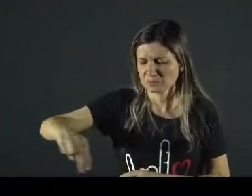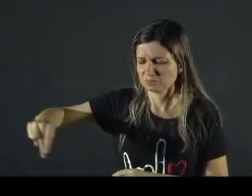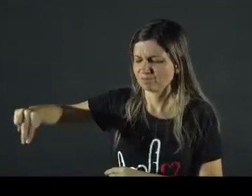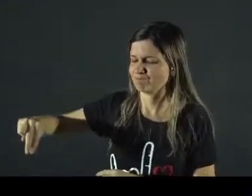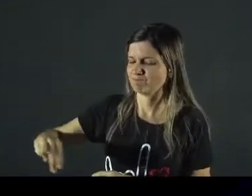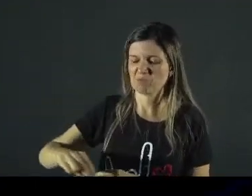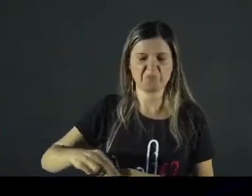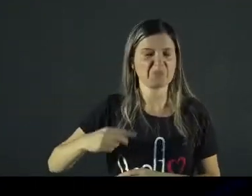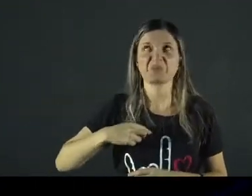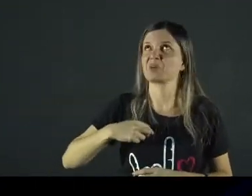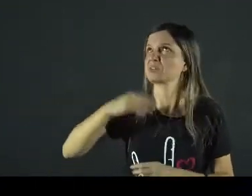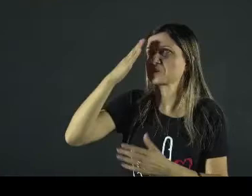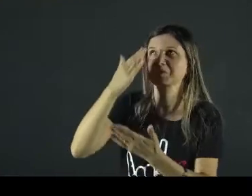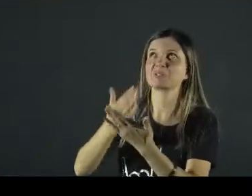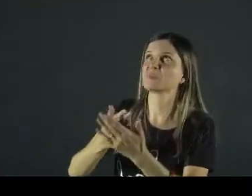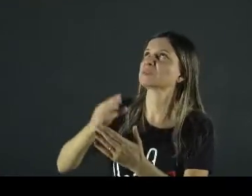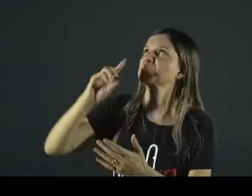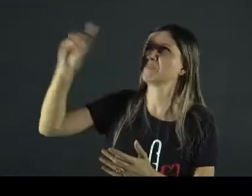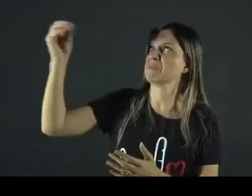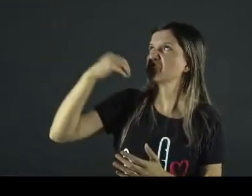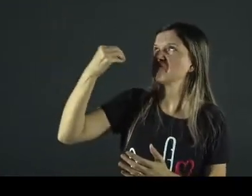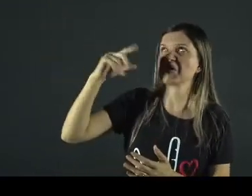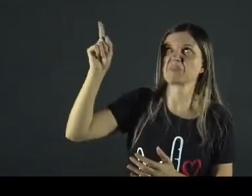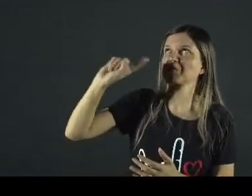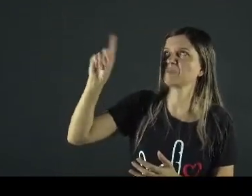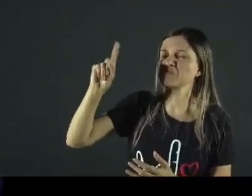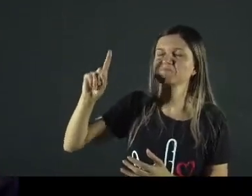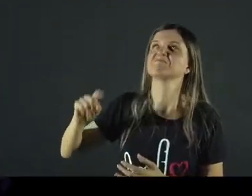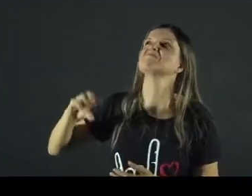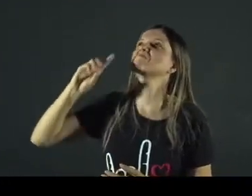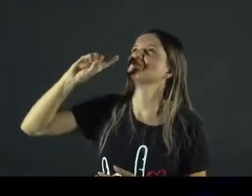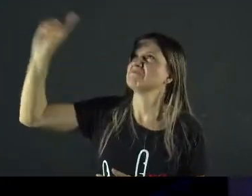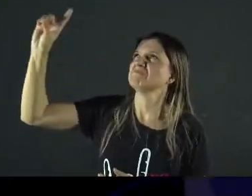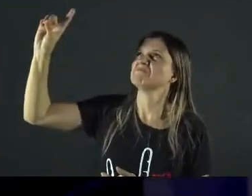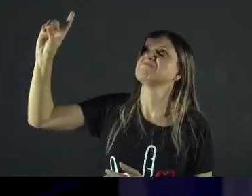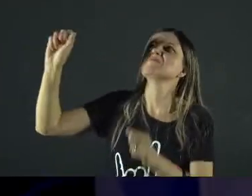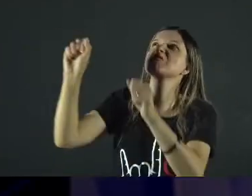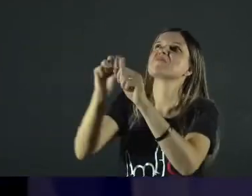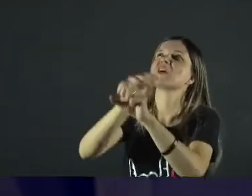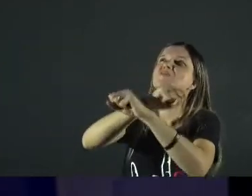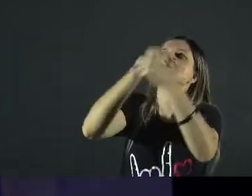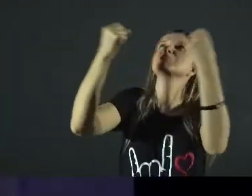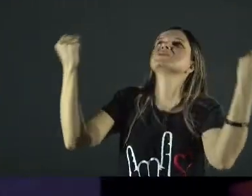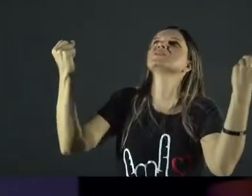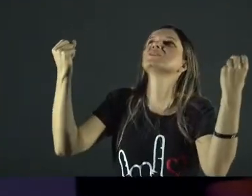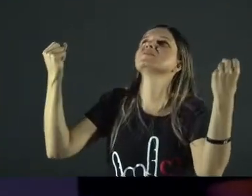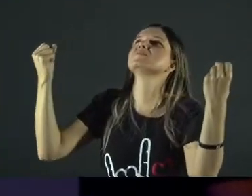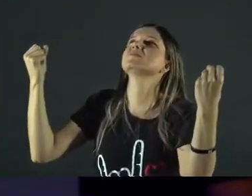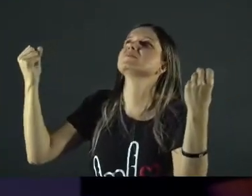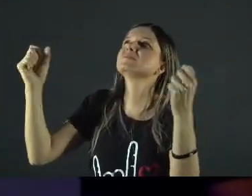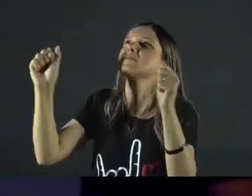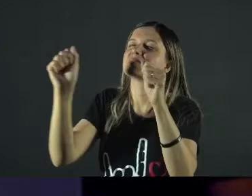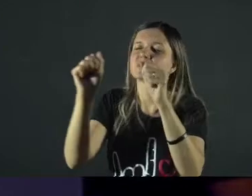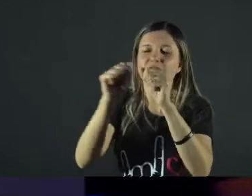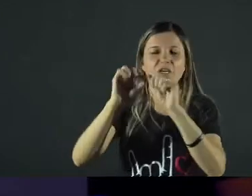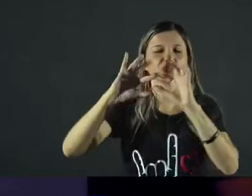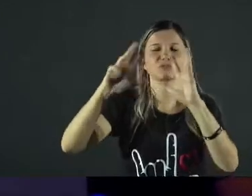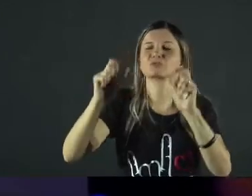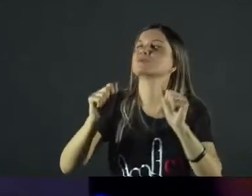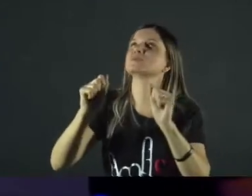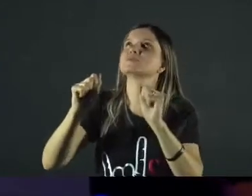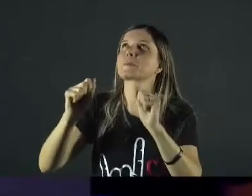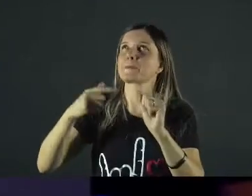não servimos um Deus fraco, não. Nós servimos o Deus das coisas impossíveis. Impossíveis para o homem,